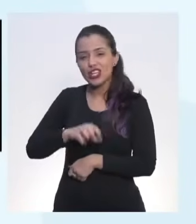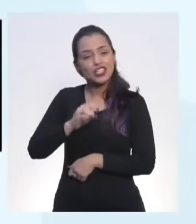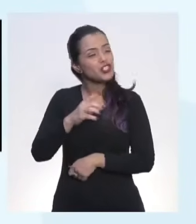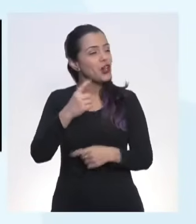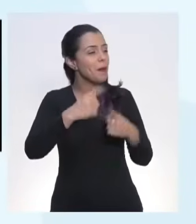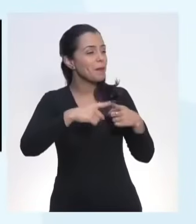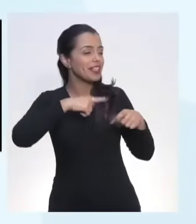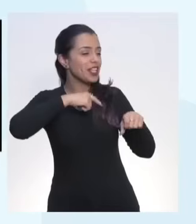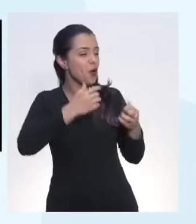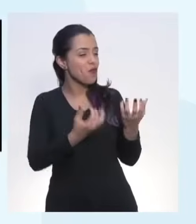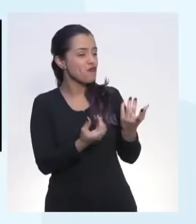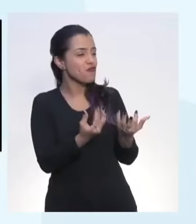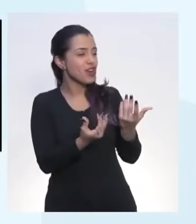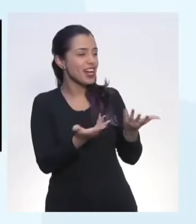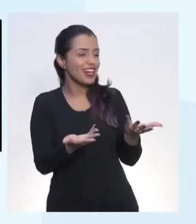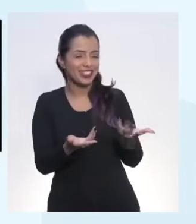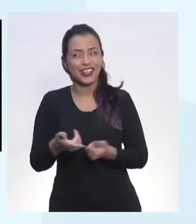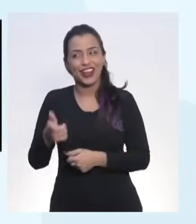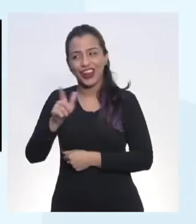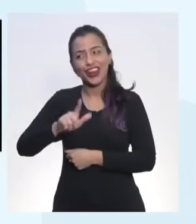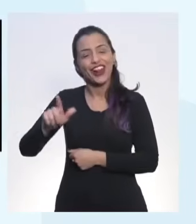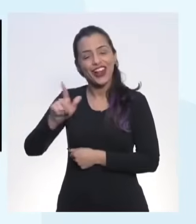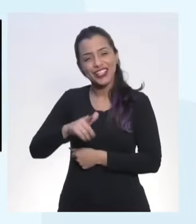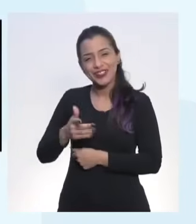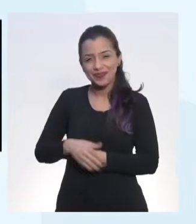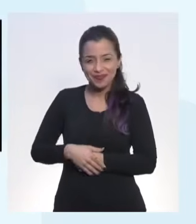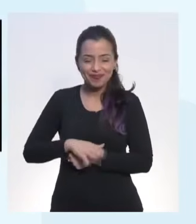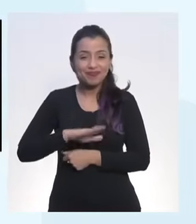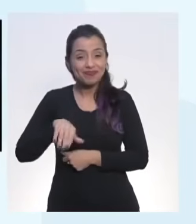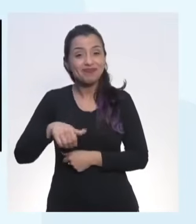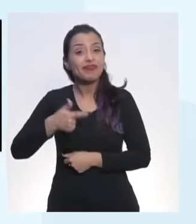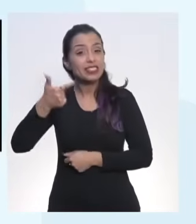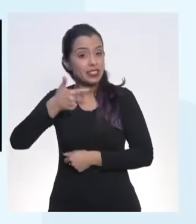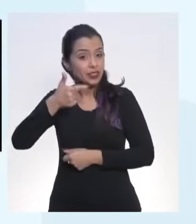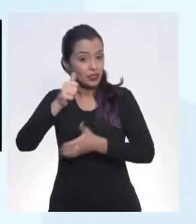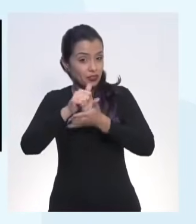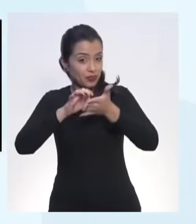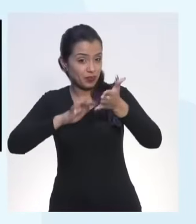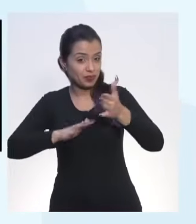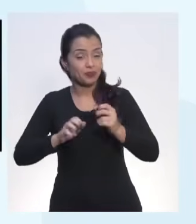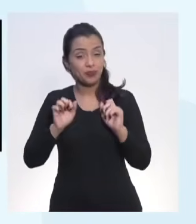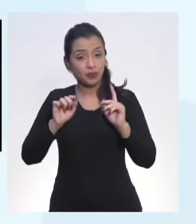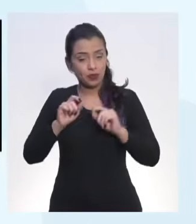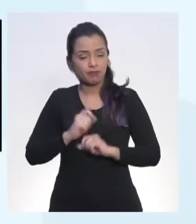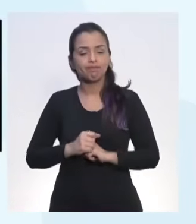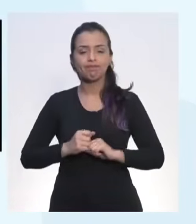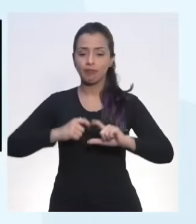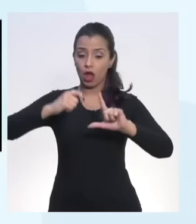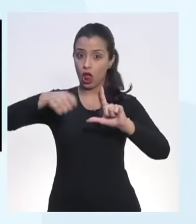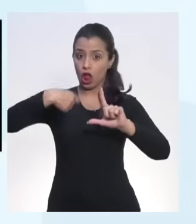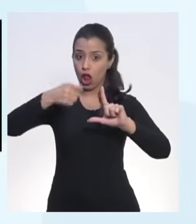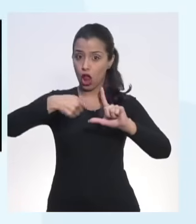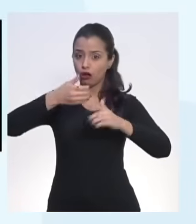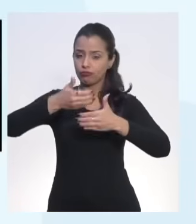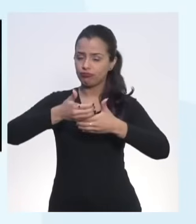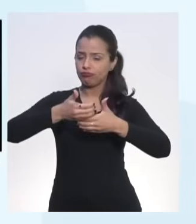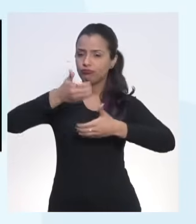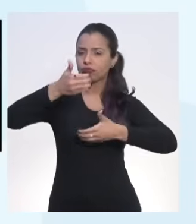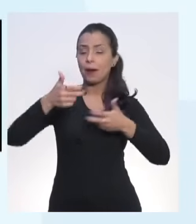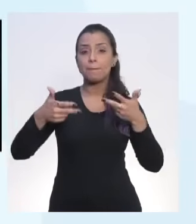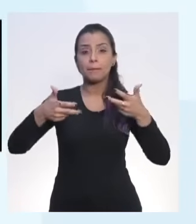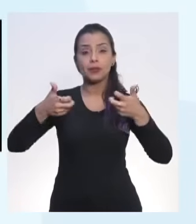ali, né? Lógico. Então, nessa segunda atividade aí, ó, uma certa loja percebeu que durante esse período